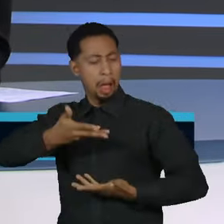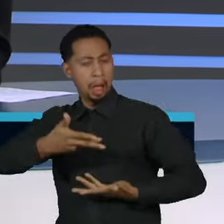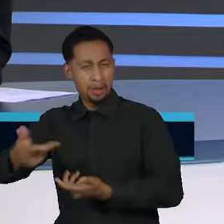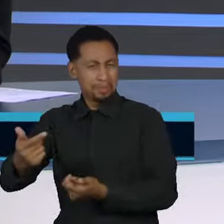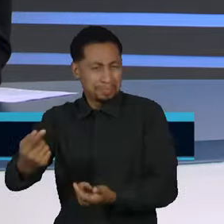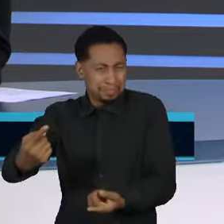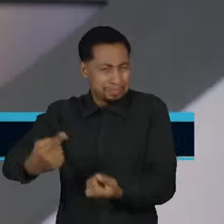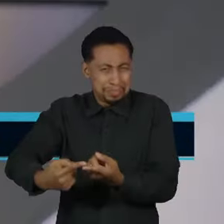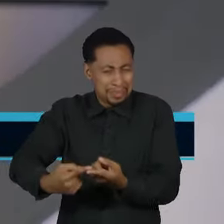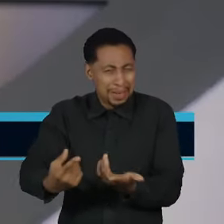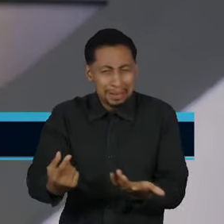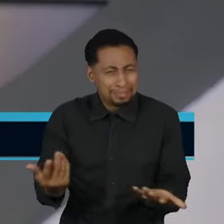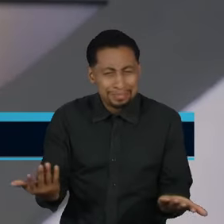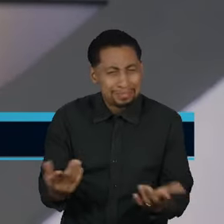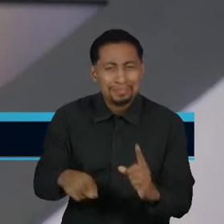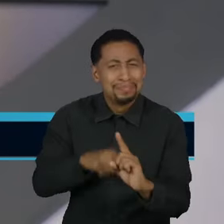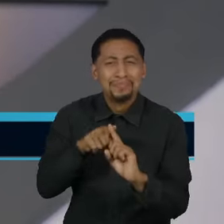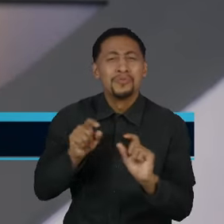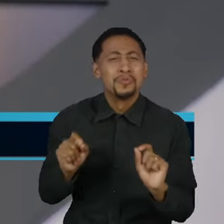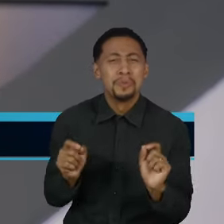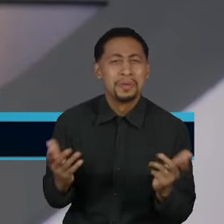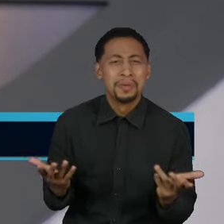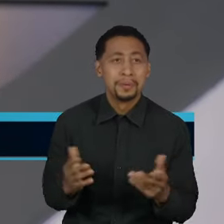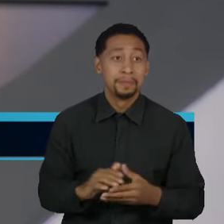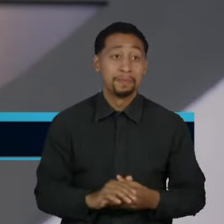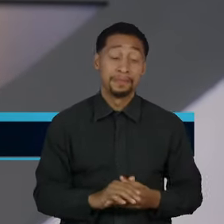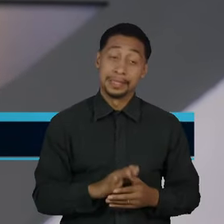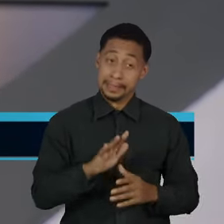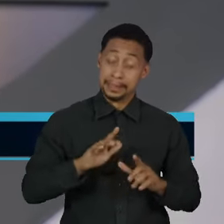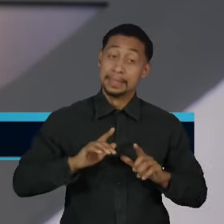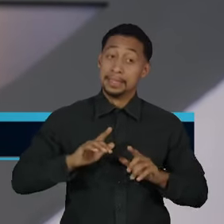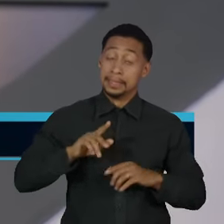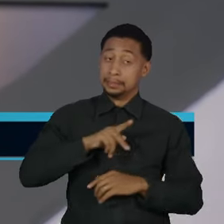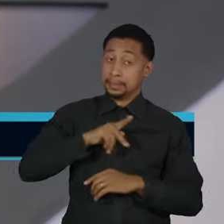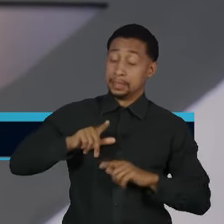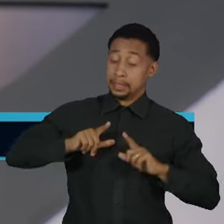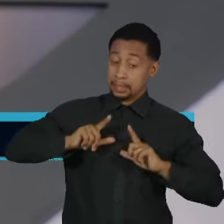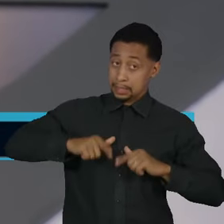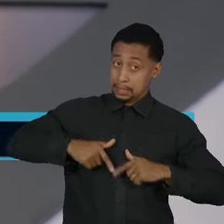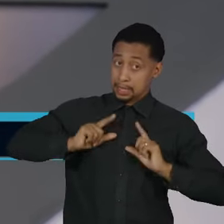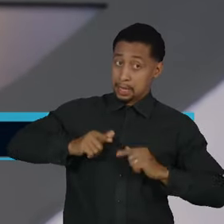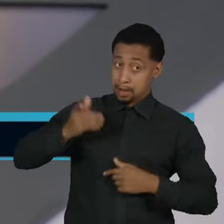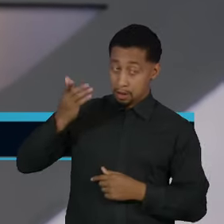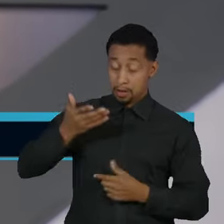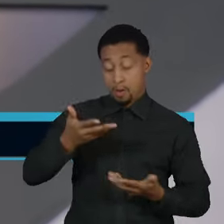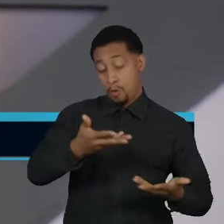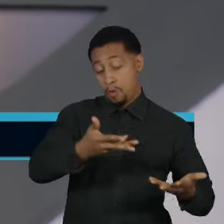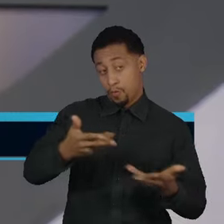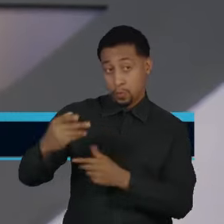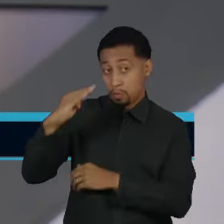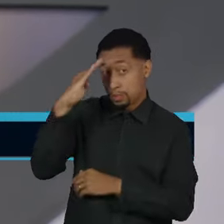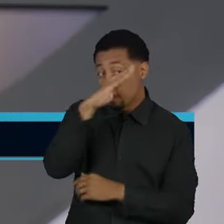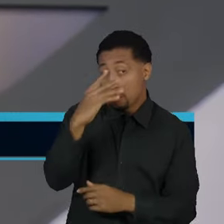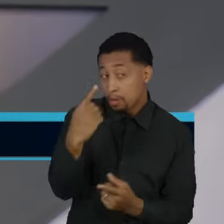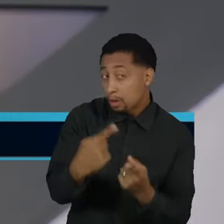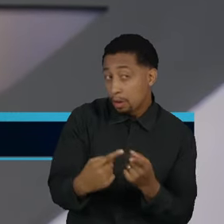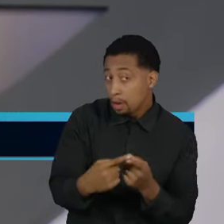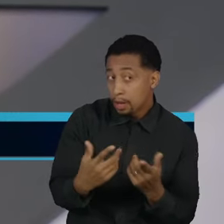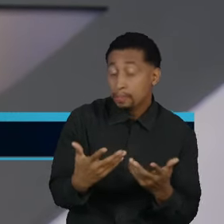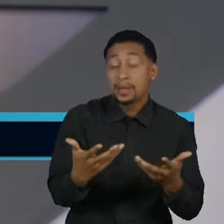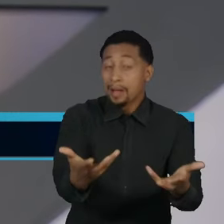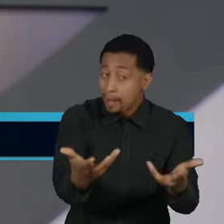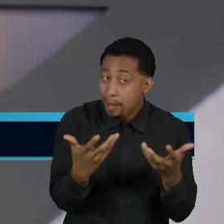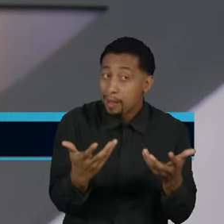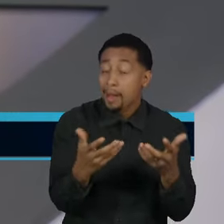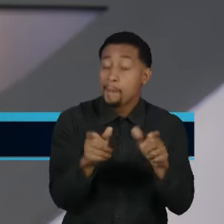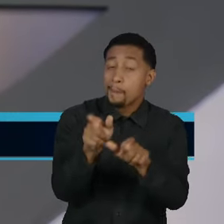convite? Olha, o objetivo do Netanyahu é continuar tendo uma rede de